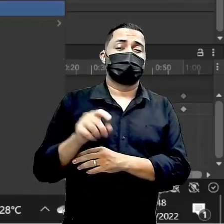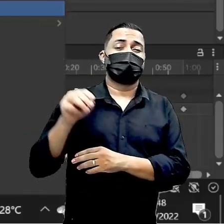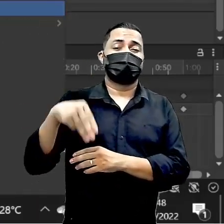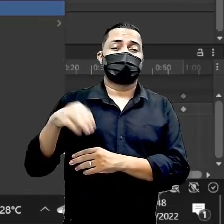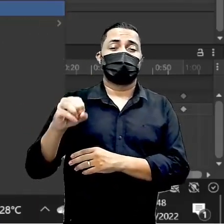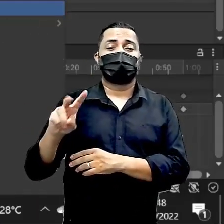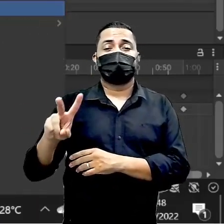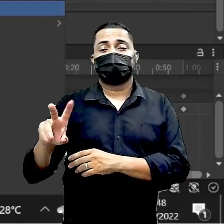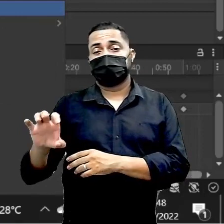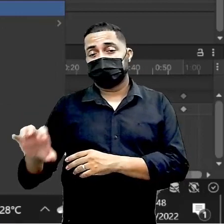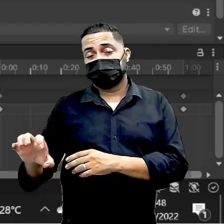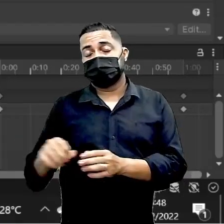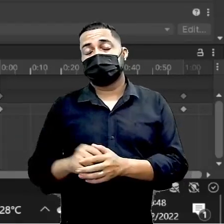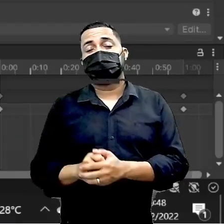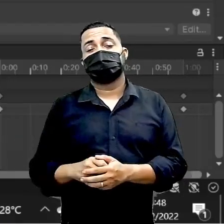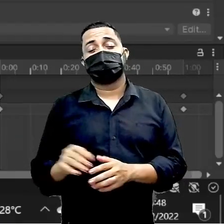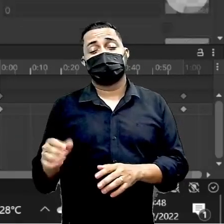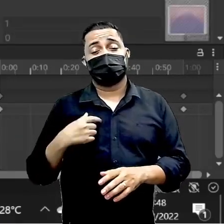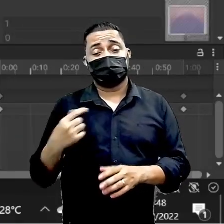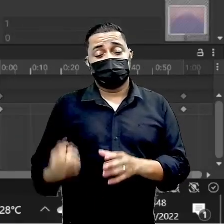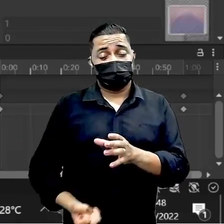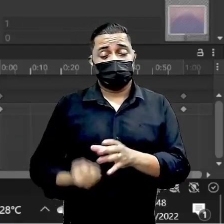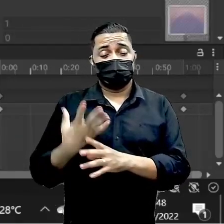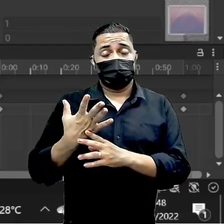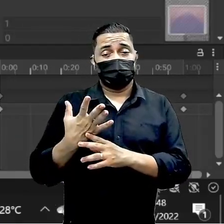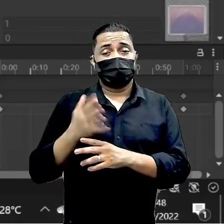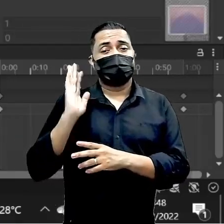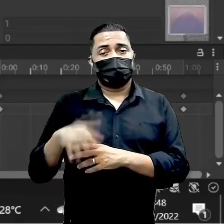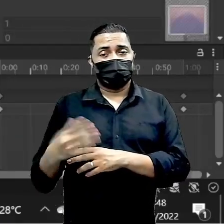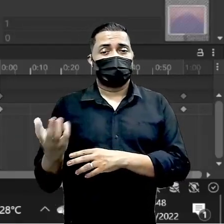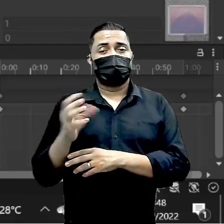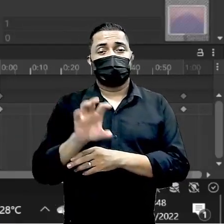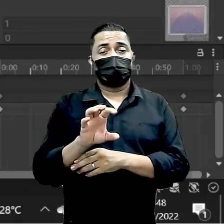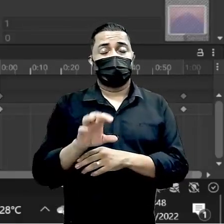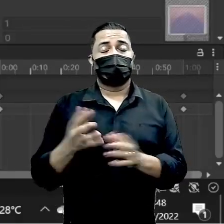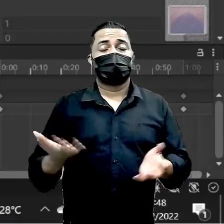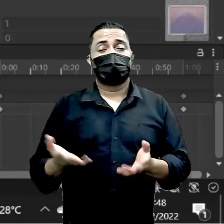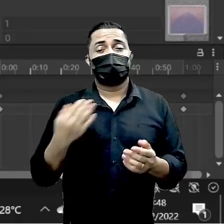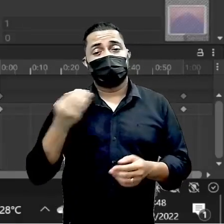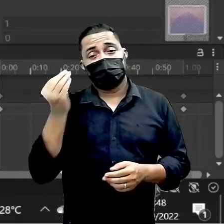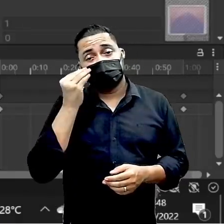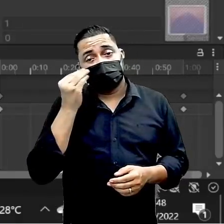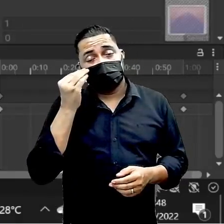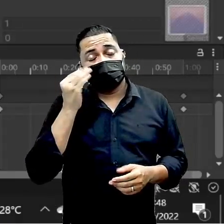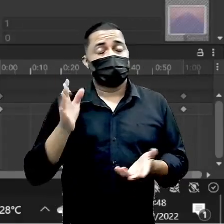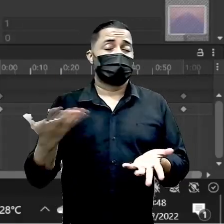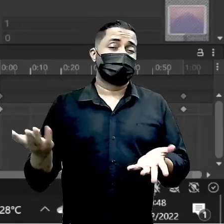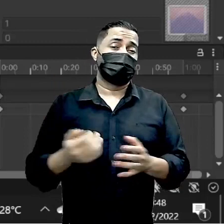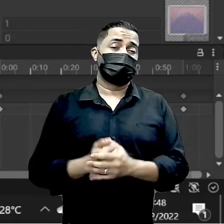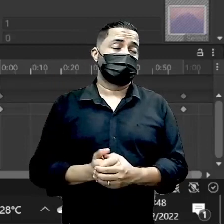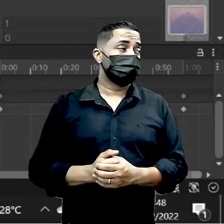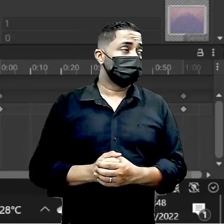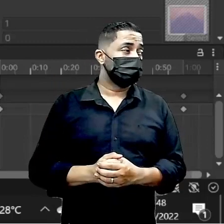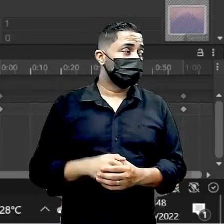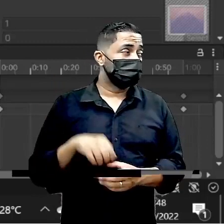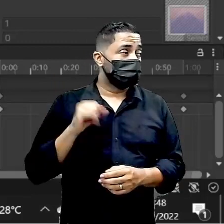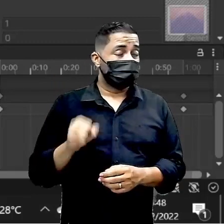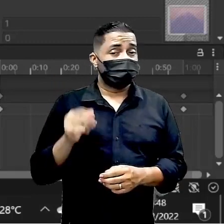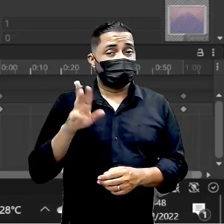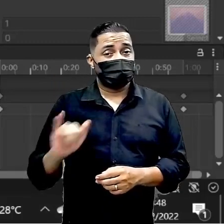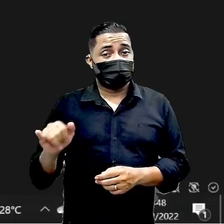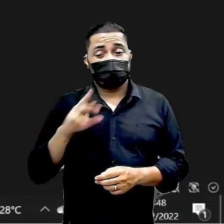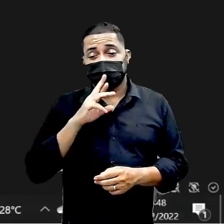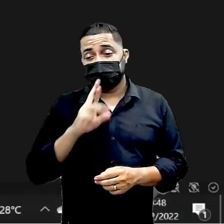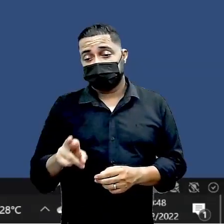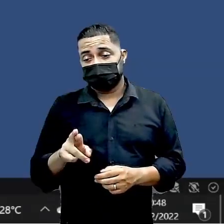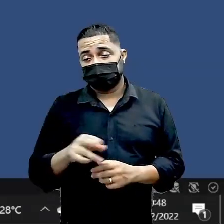o script que eu acabei de criar. Pronto, já está adicionado. E agora eu vou testar para ver se ele vai responder,